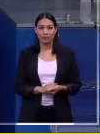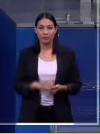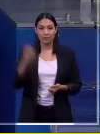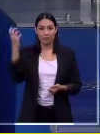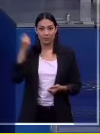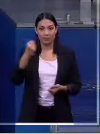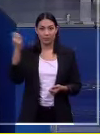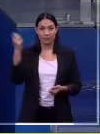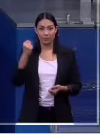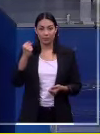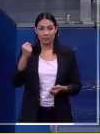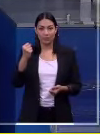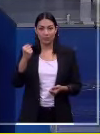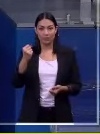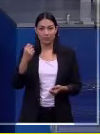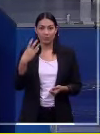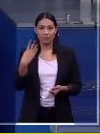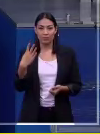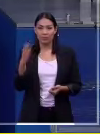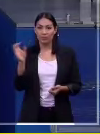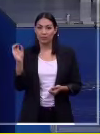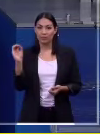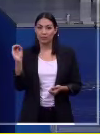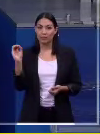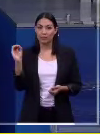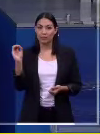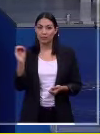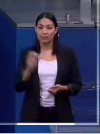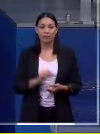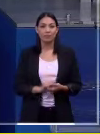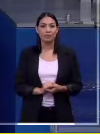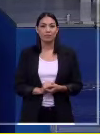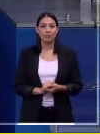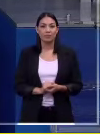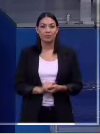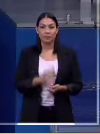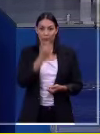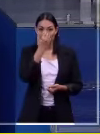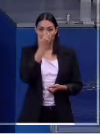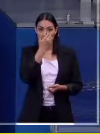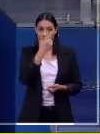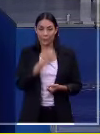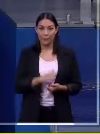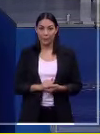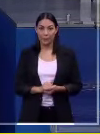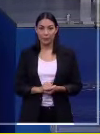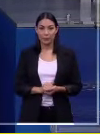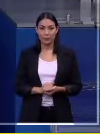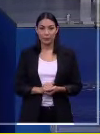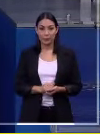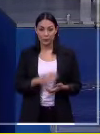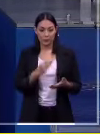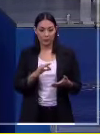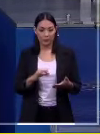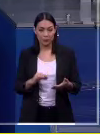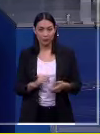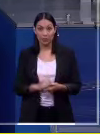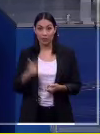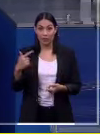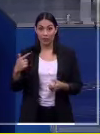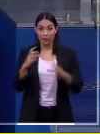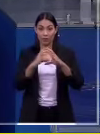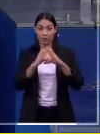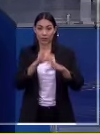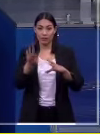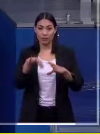Bola branca, número 40. Branca, 40. Vamos confirmar os 7